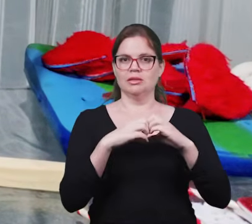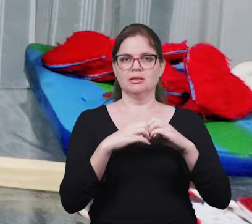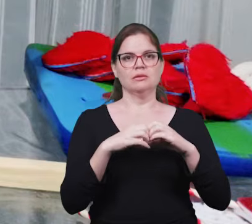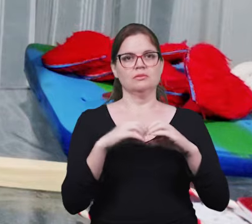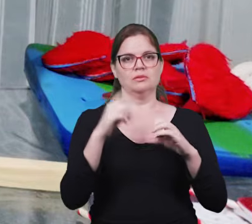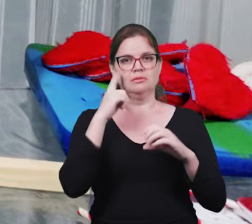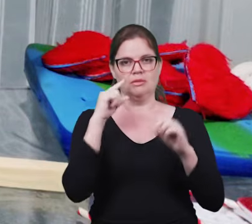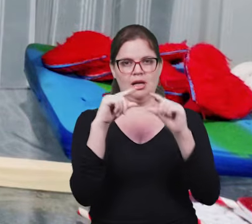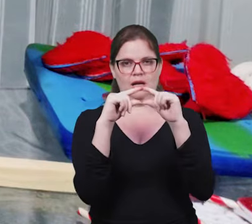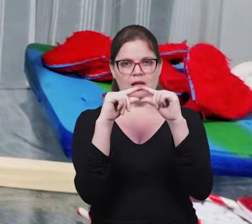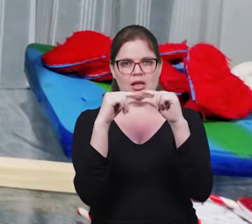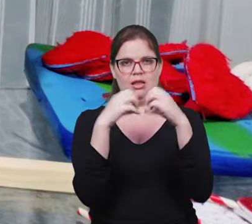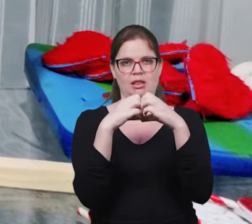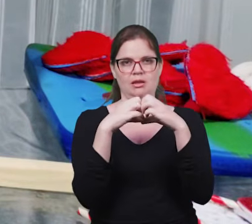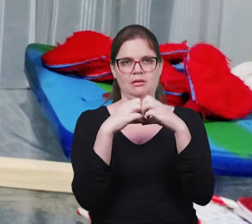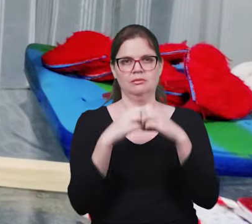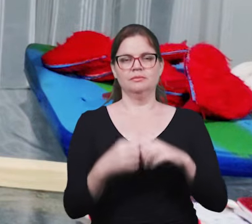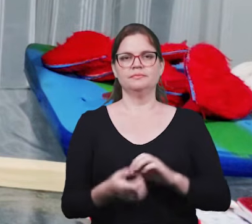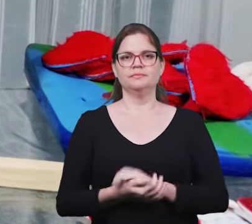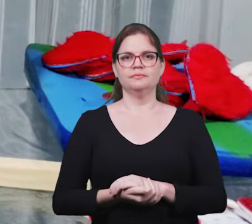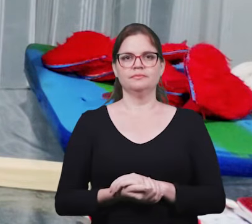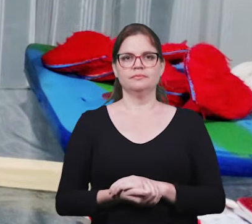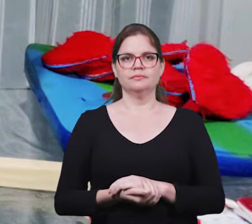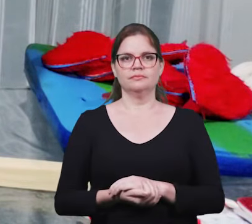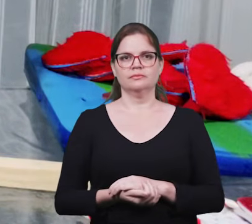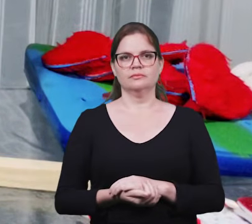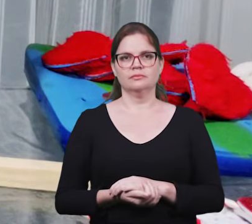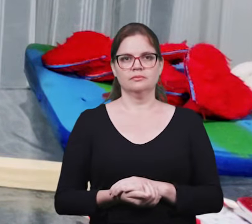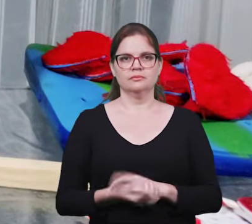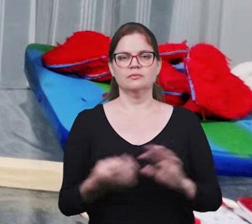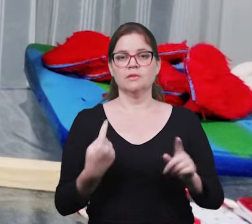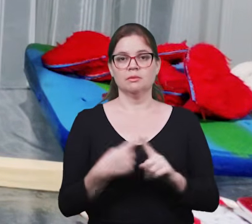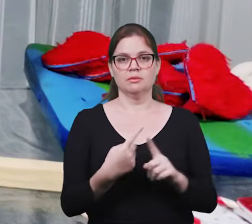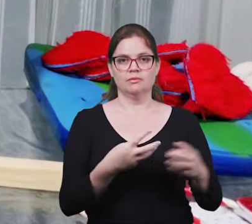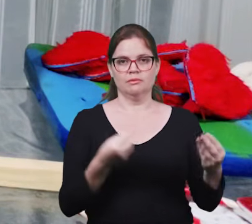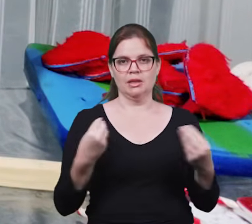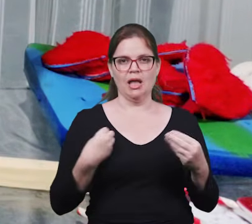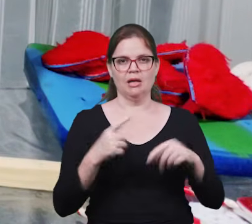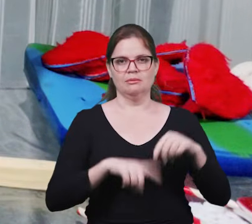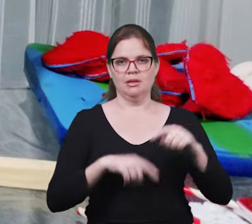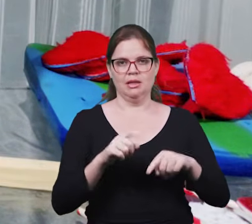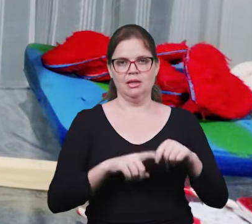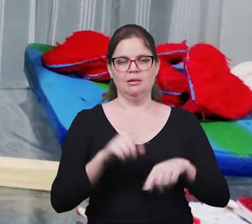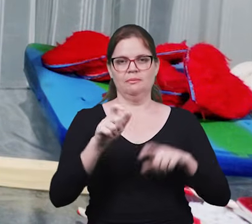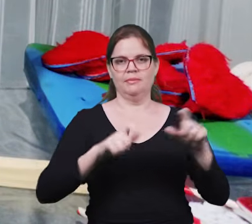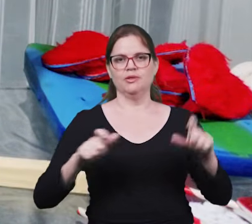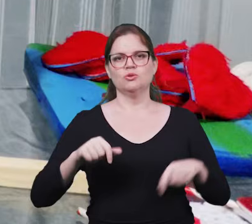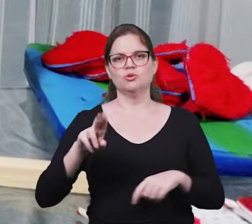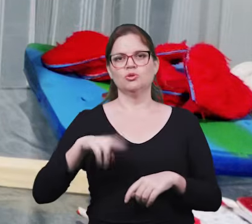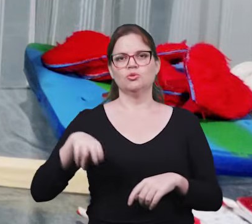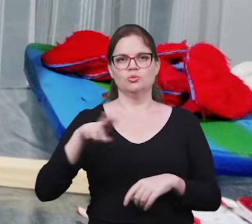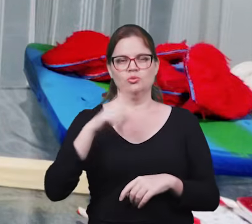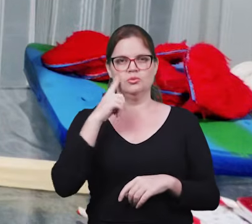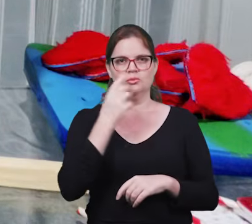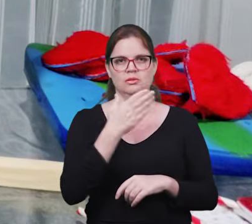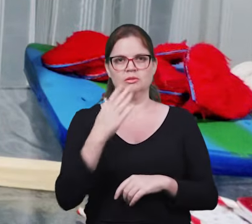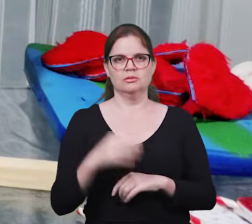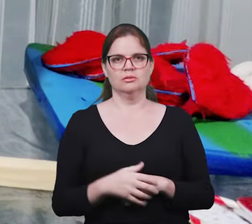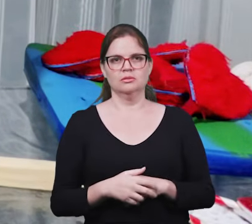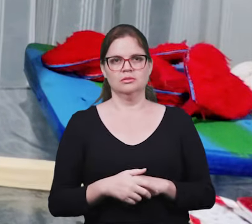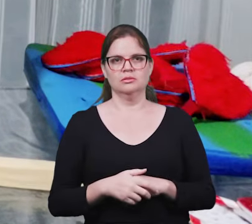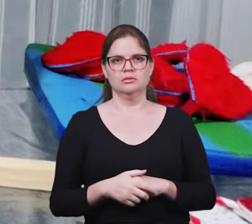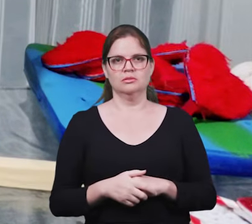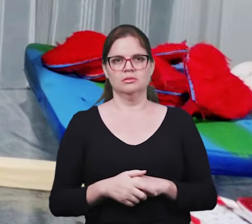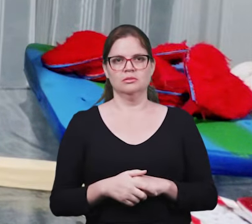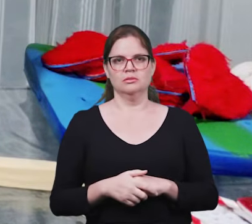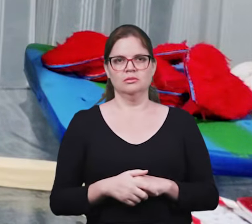que eu reciclei, né, que foi doado, né, por pessoas que trabalham com reciclagem. Esse imã ele